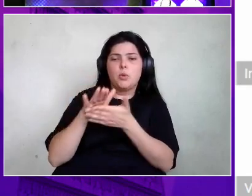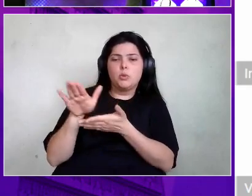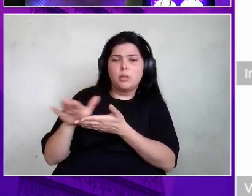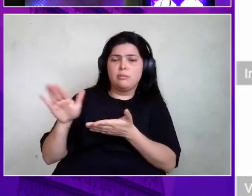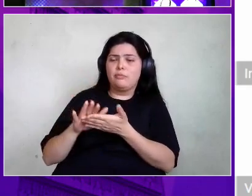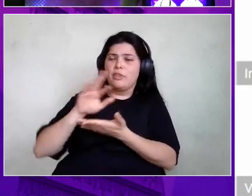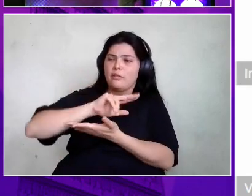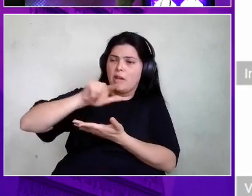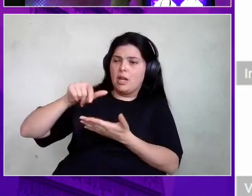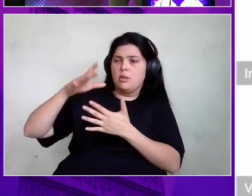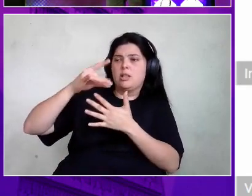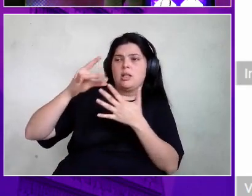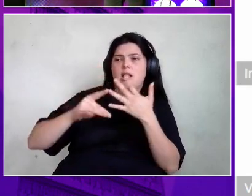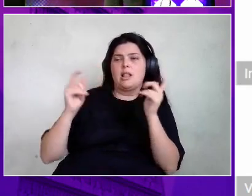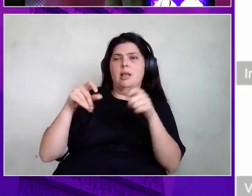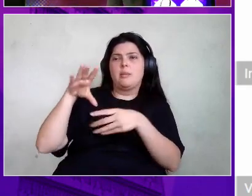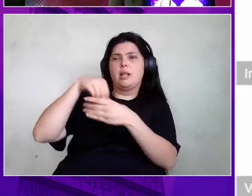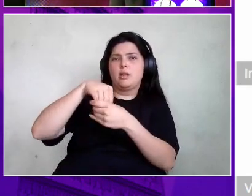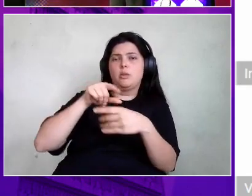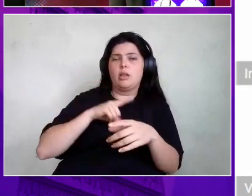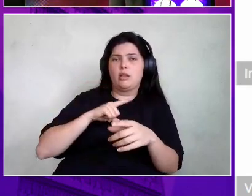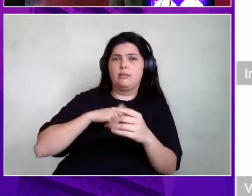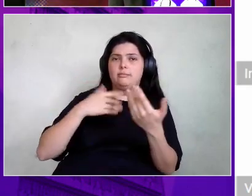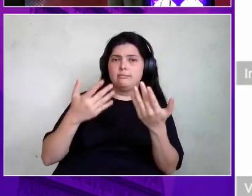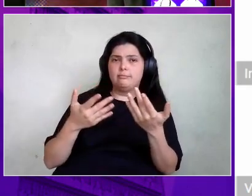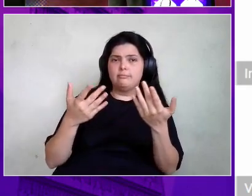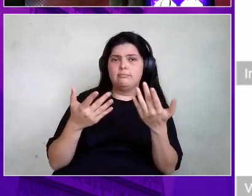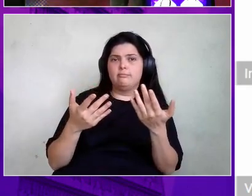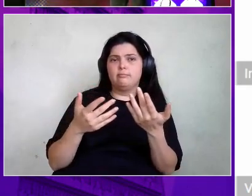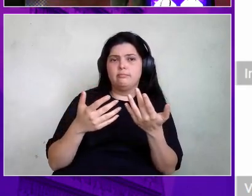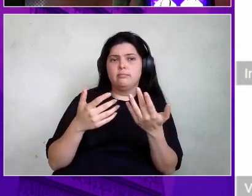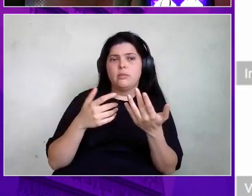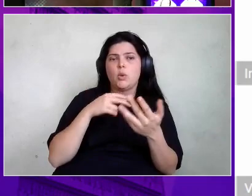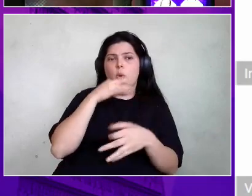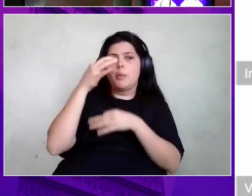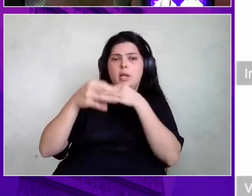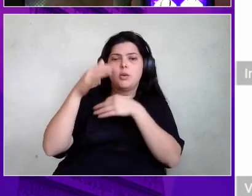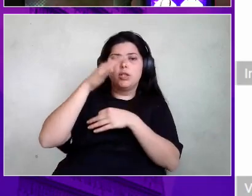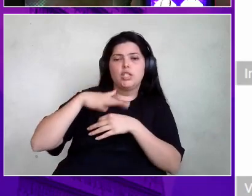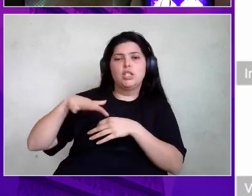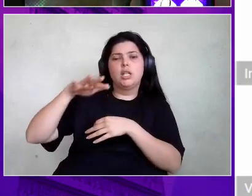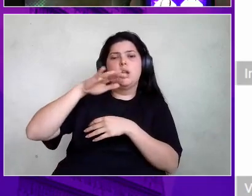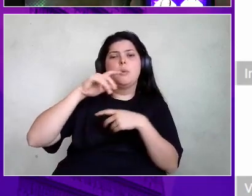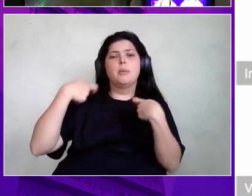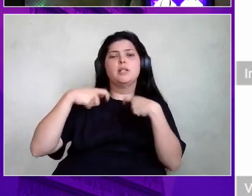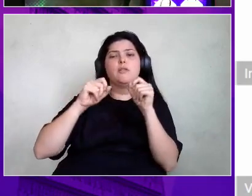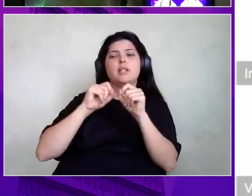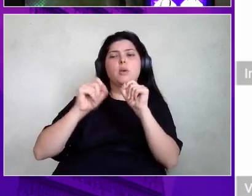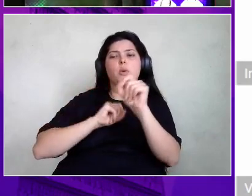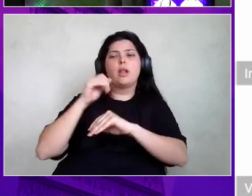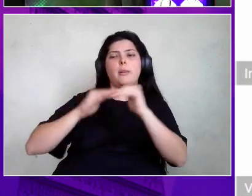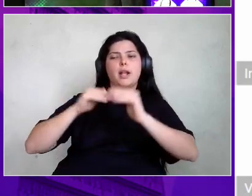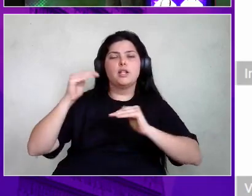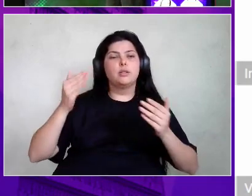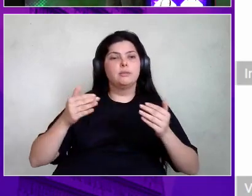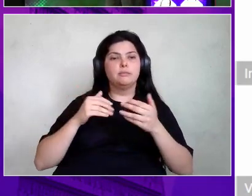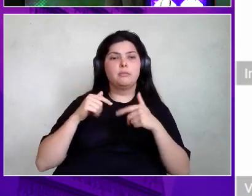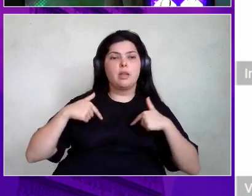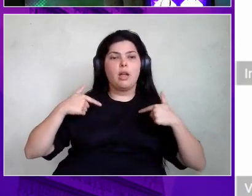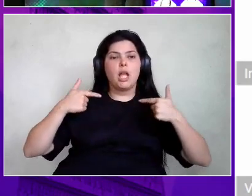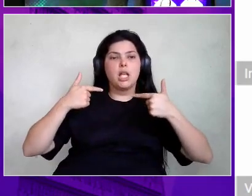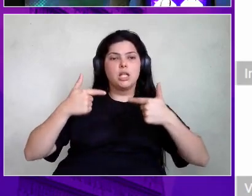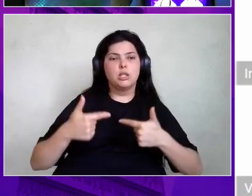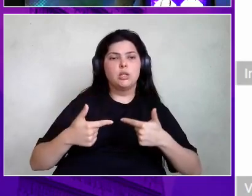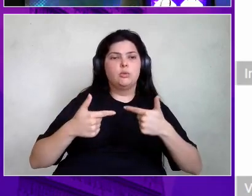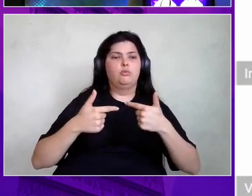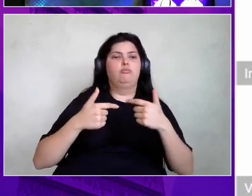aqui implícitos dentro disso, mas agora eu já tenho uma visão geral do o que eu preciso fazer. As ações que vão acontecer dentro de cada